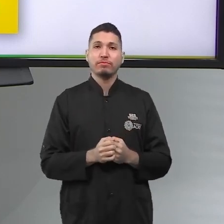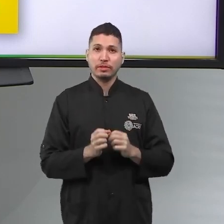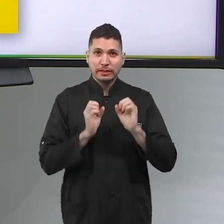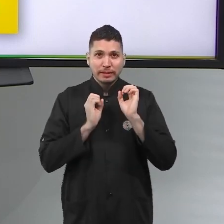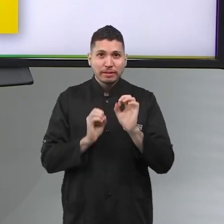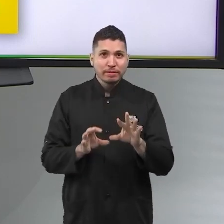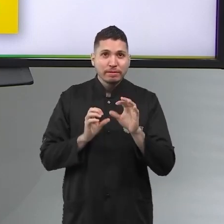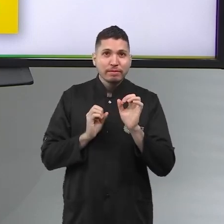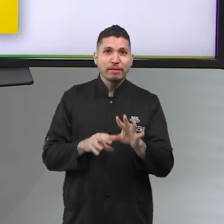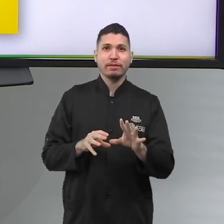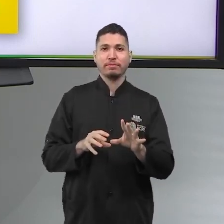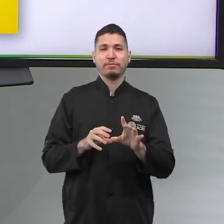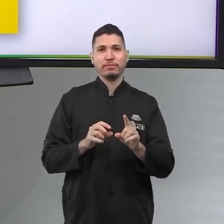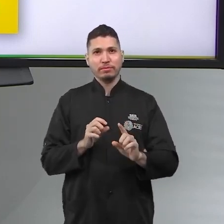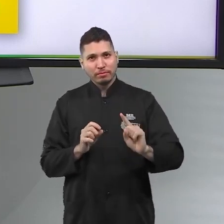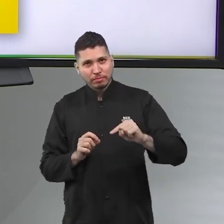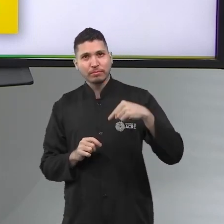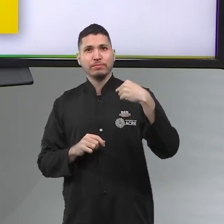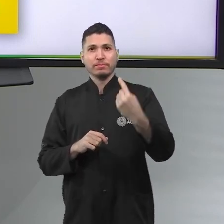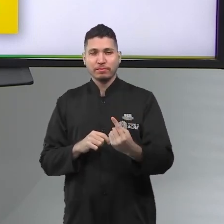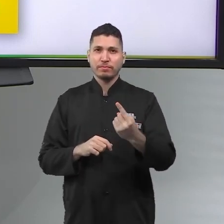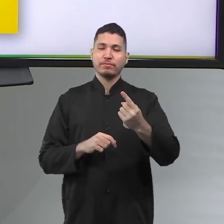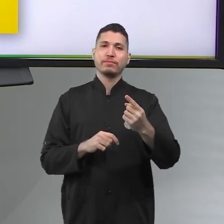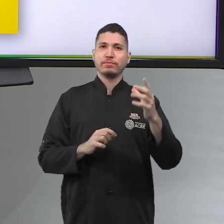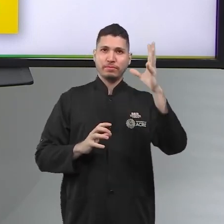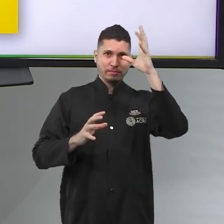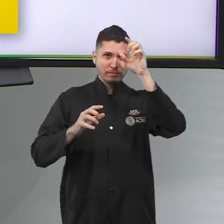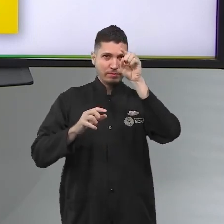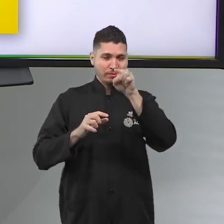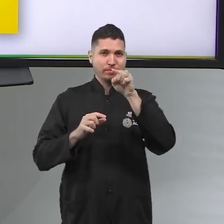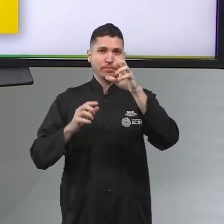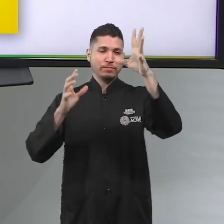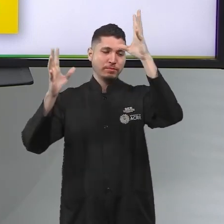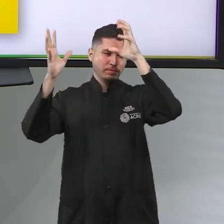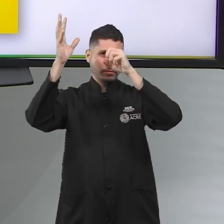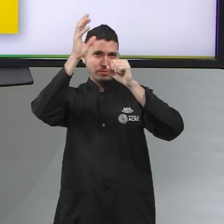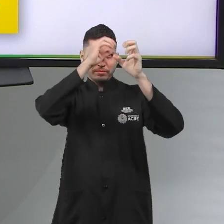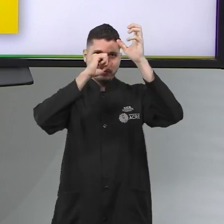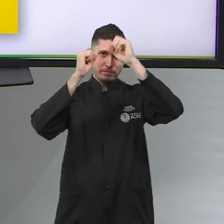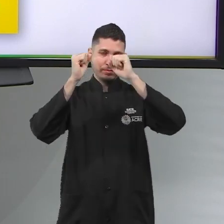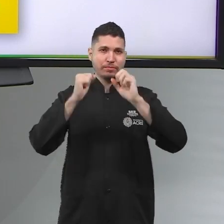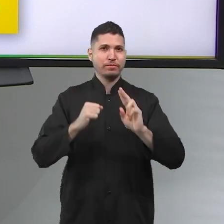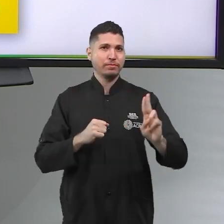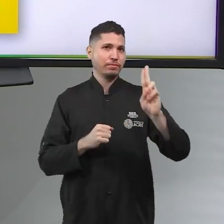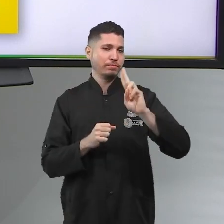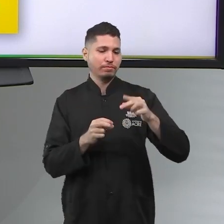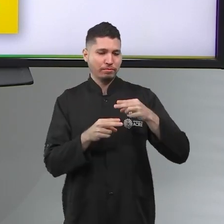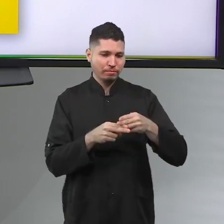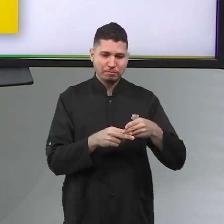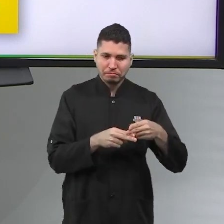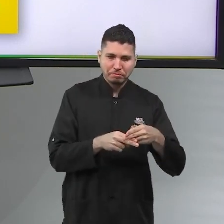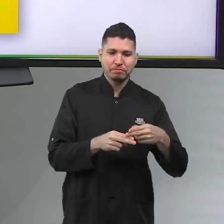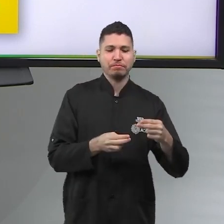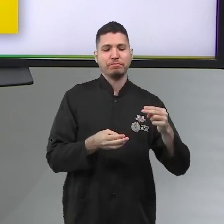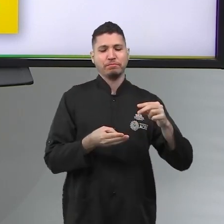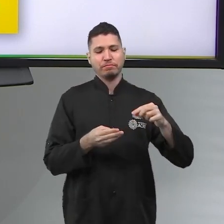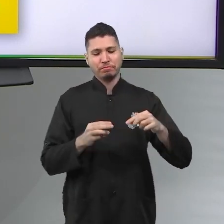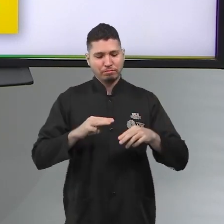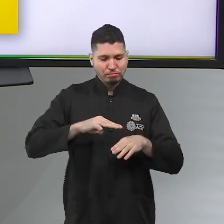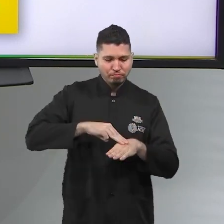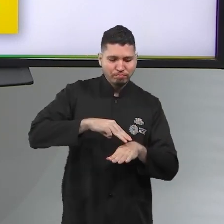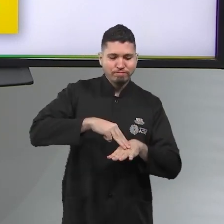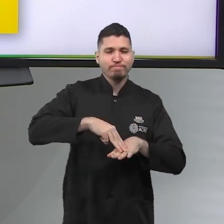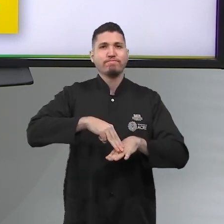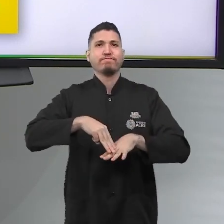todos nós. Fazer as refeições utilizando um garfo e uma faca está dentre